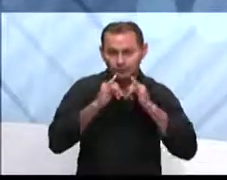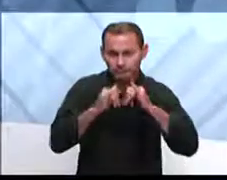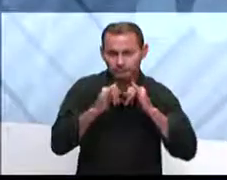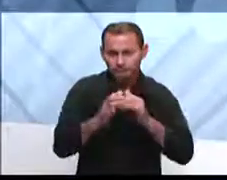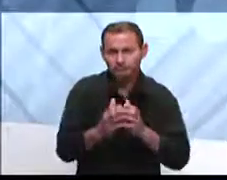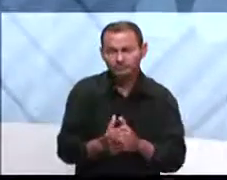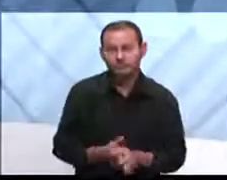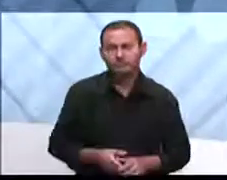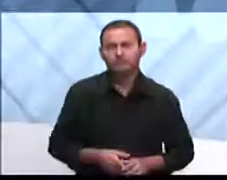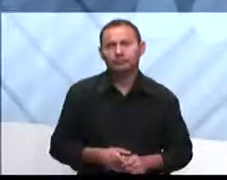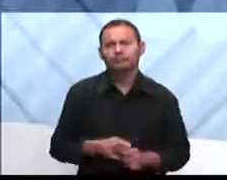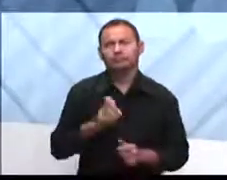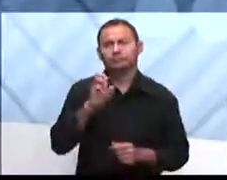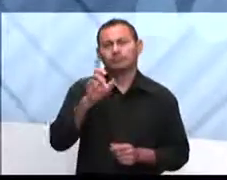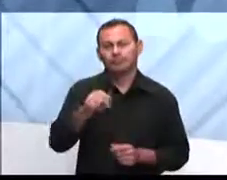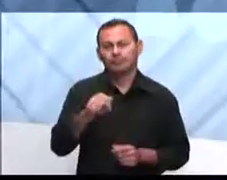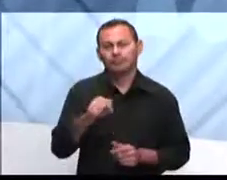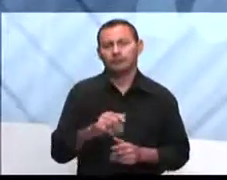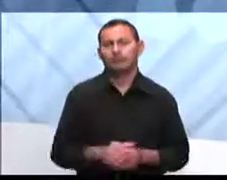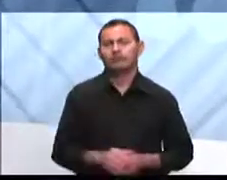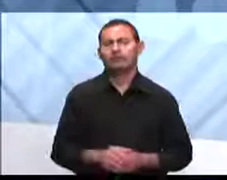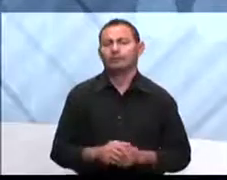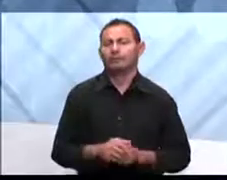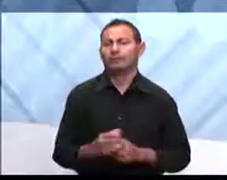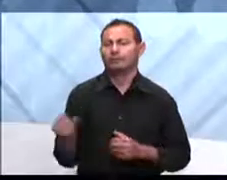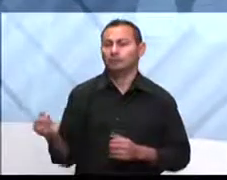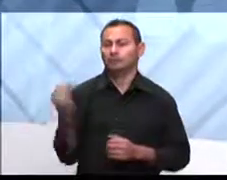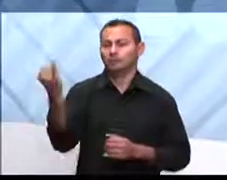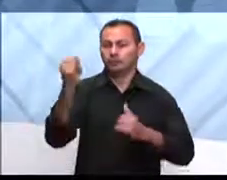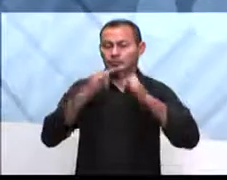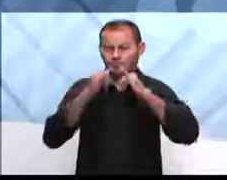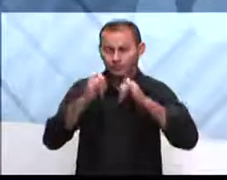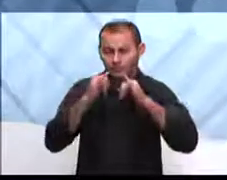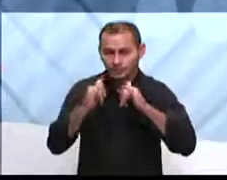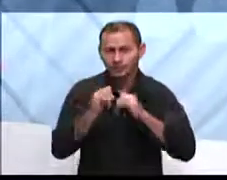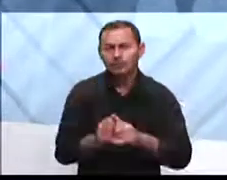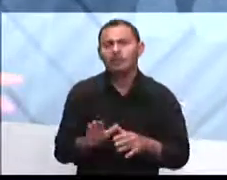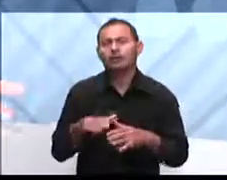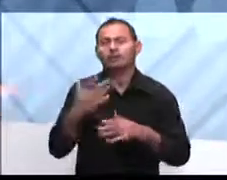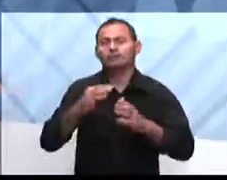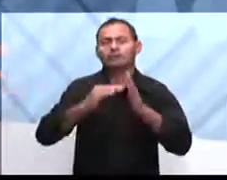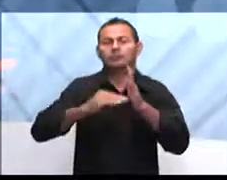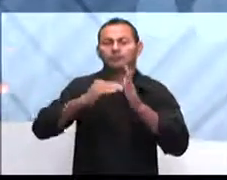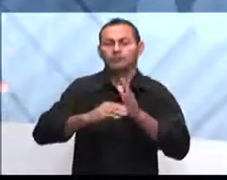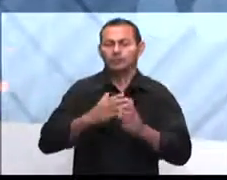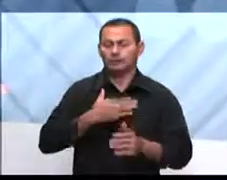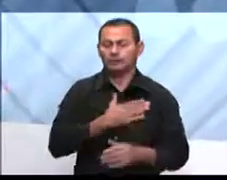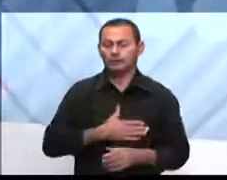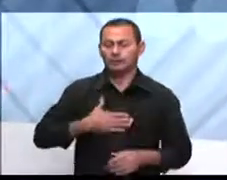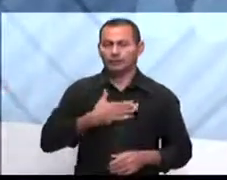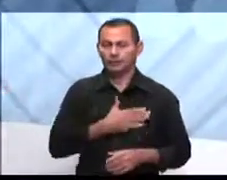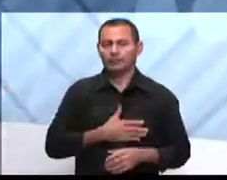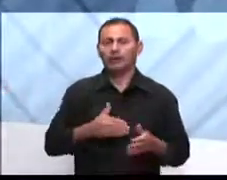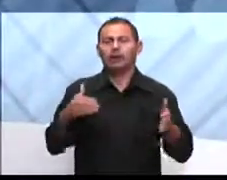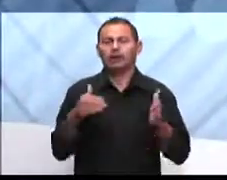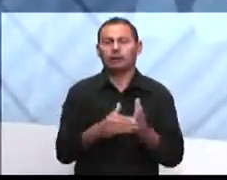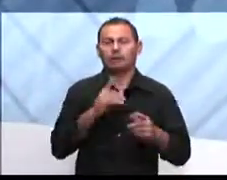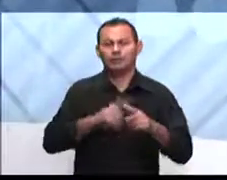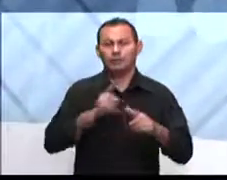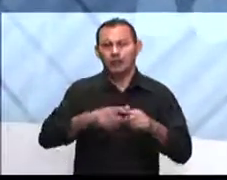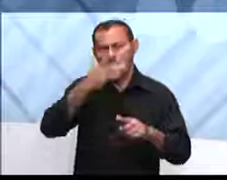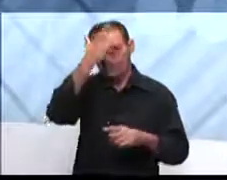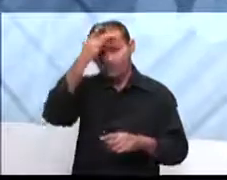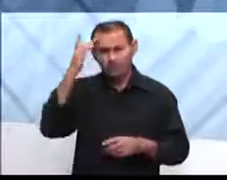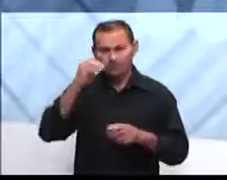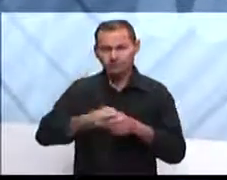informações, é uma rica informação quanto ao nível de satisfação. Até porque se a pessoa